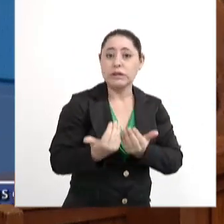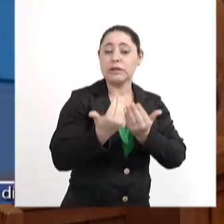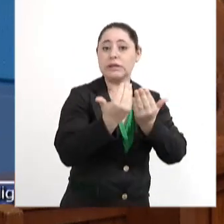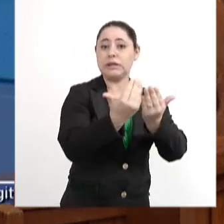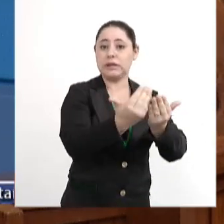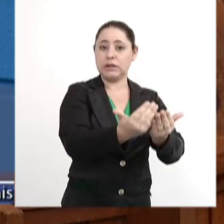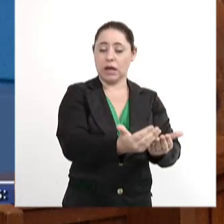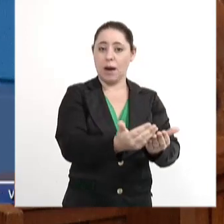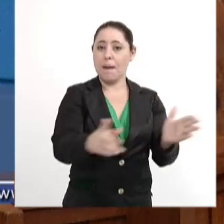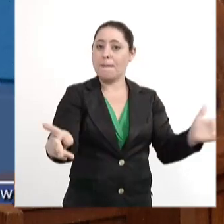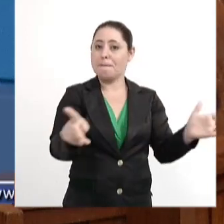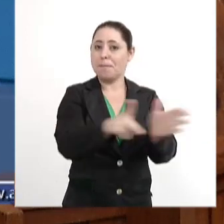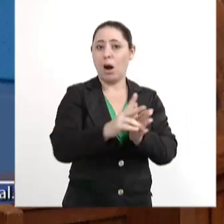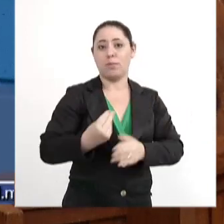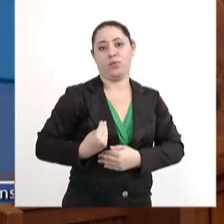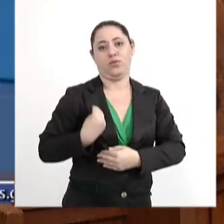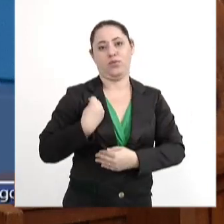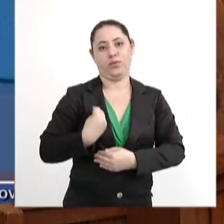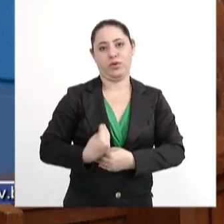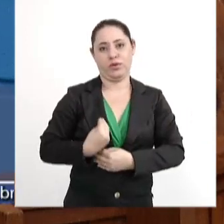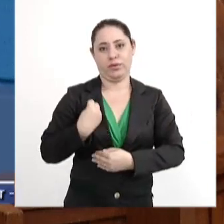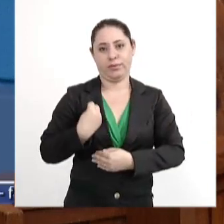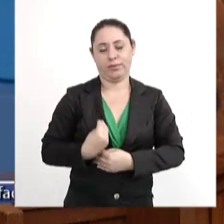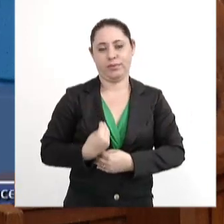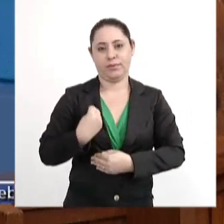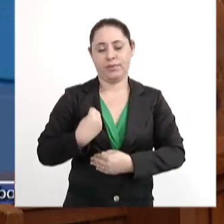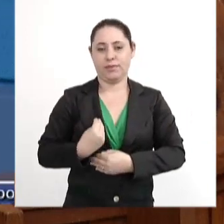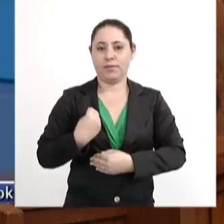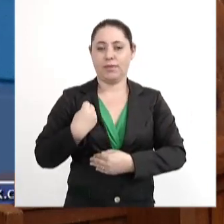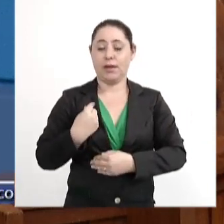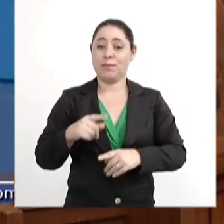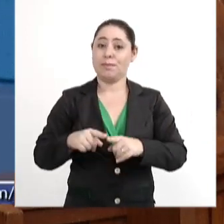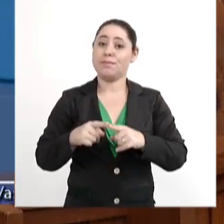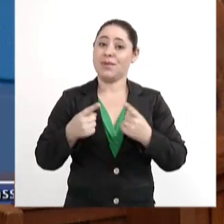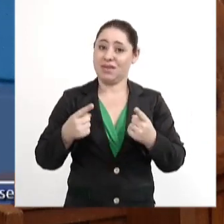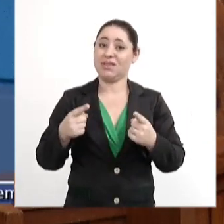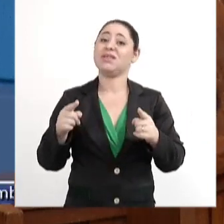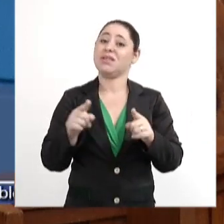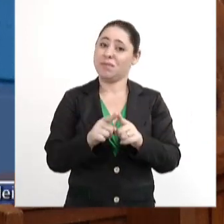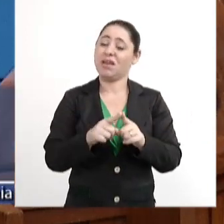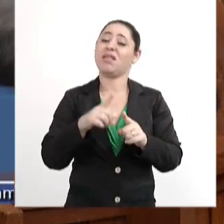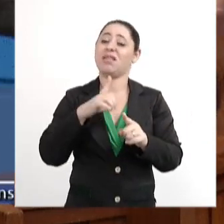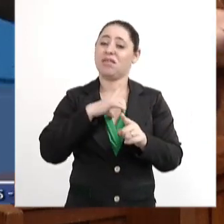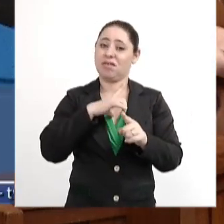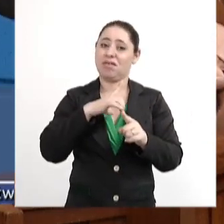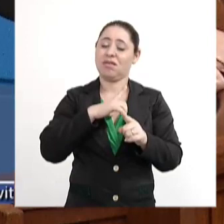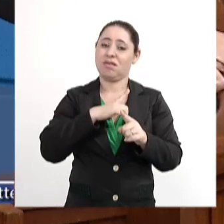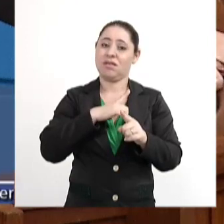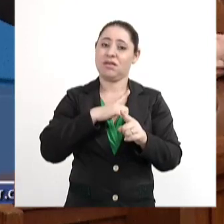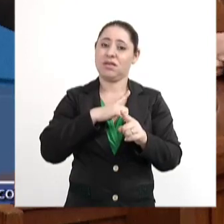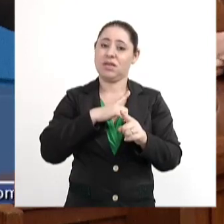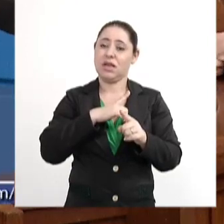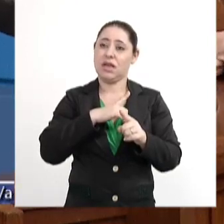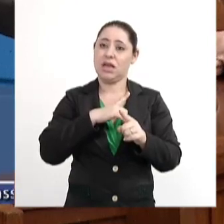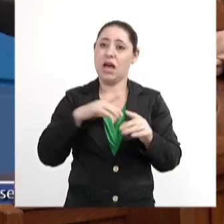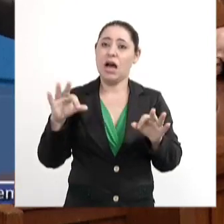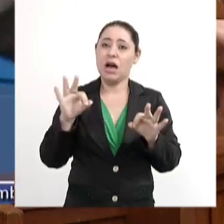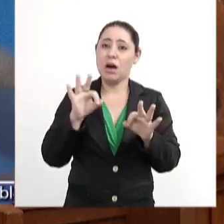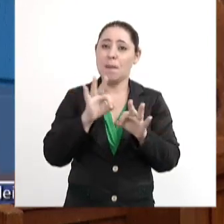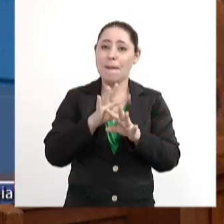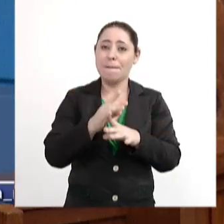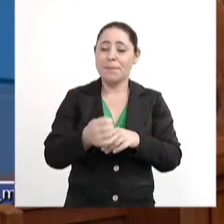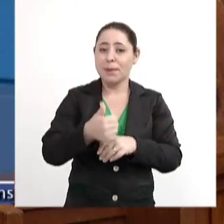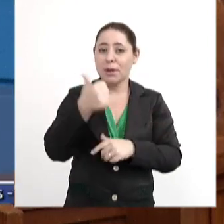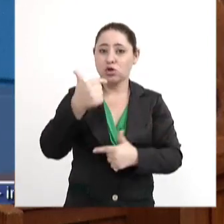doação da própria vida, é inegável que, mesmo tendo sido ultrapassada a primeira